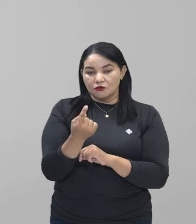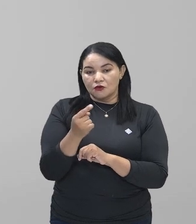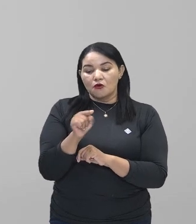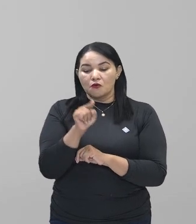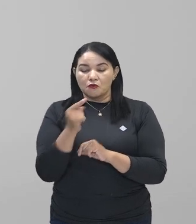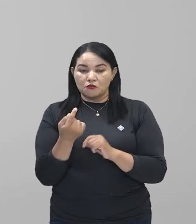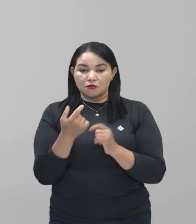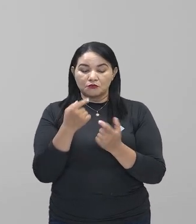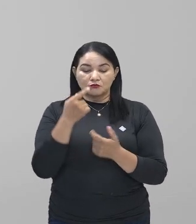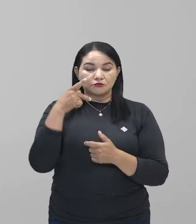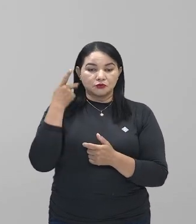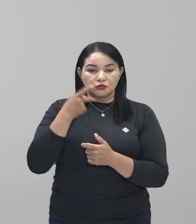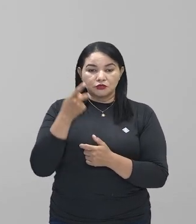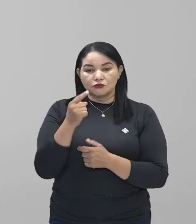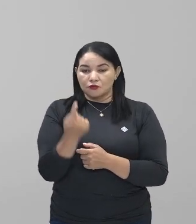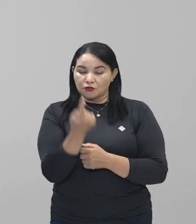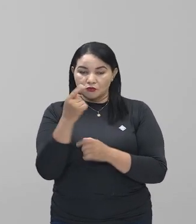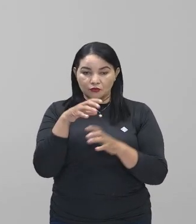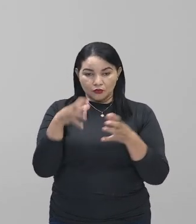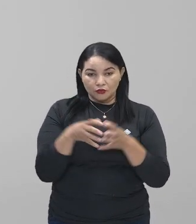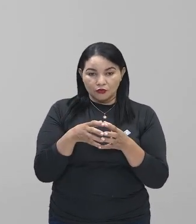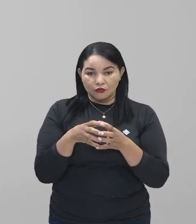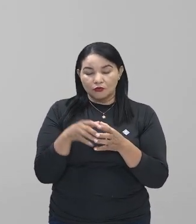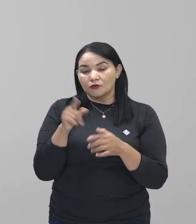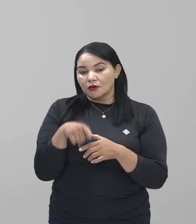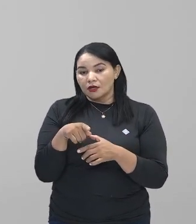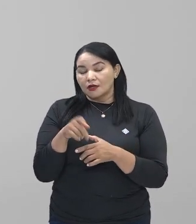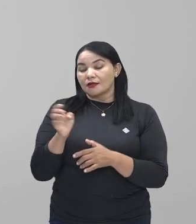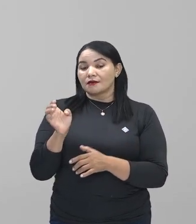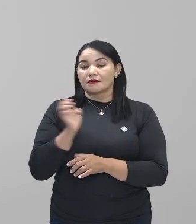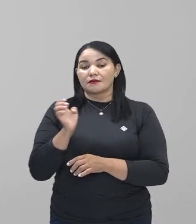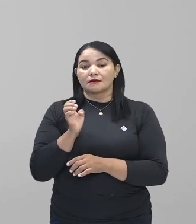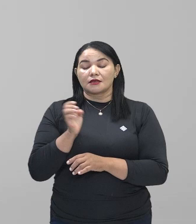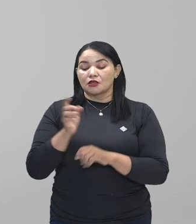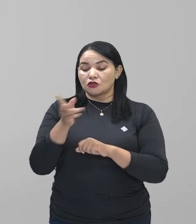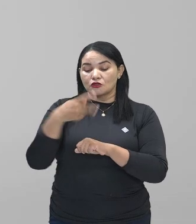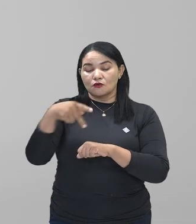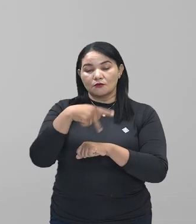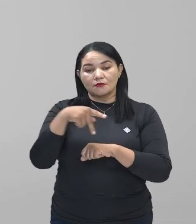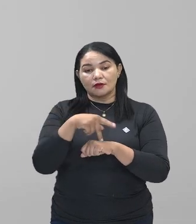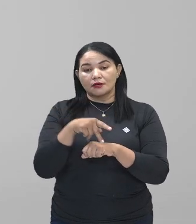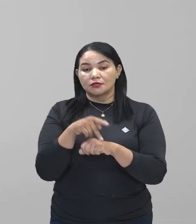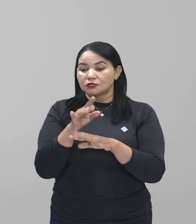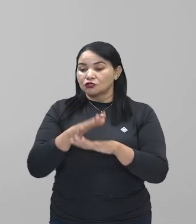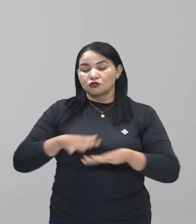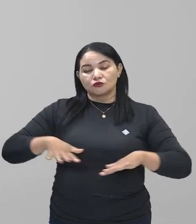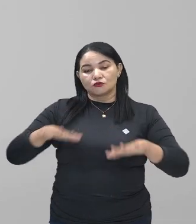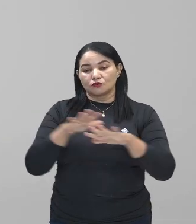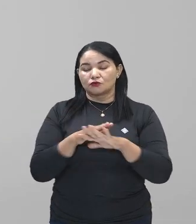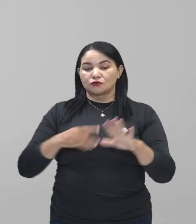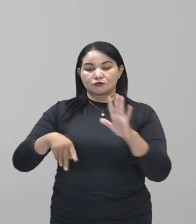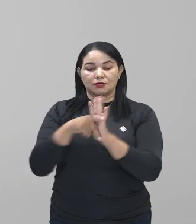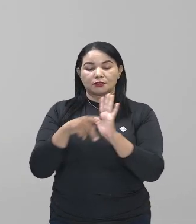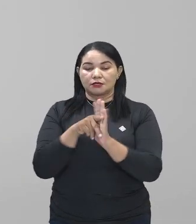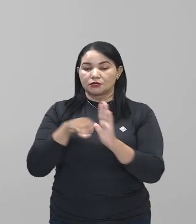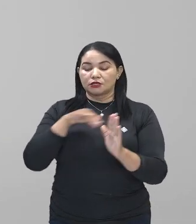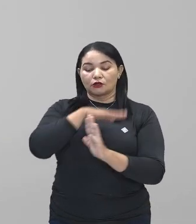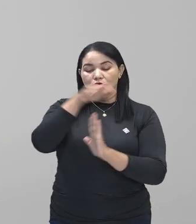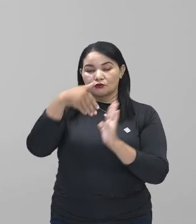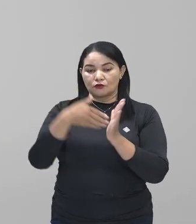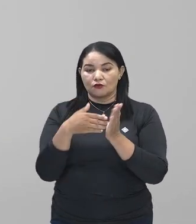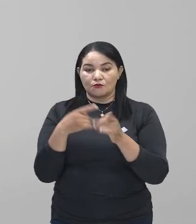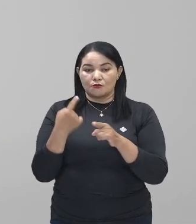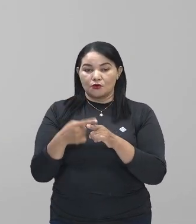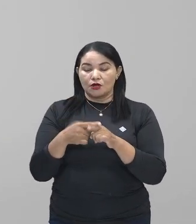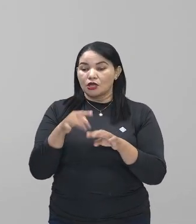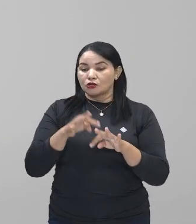grupo. Não. A riqueza do Brasil, de um país, ela é coletiva, ela é de todos. Porque todos produzem riqueza